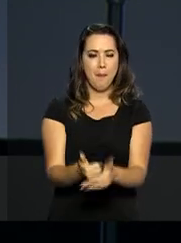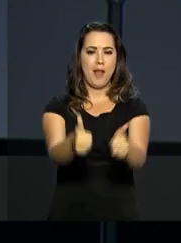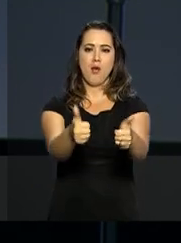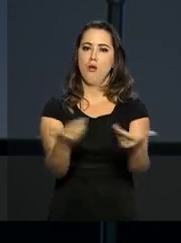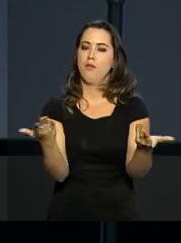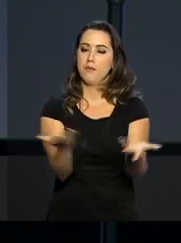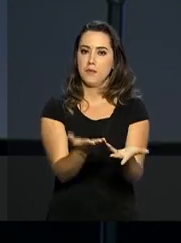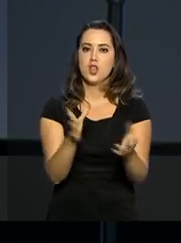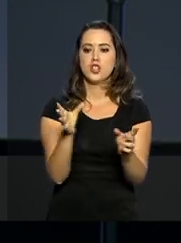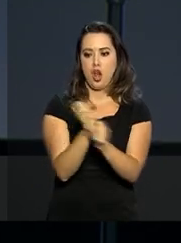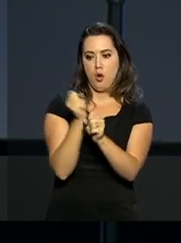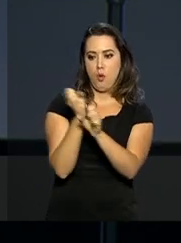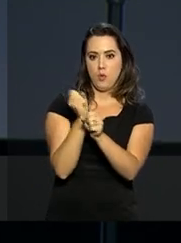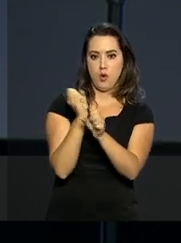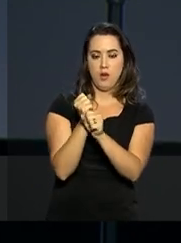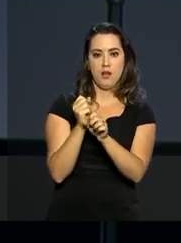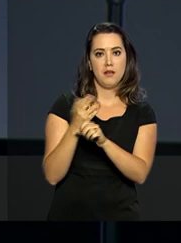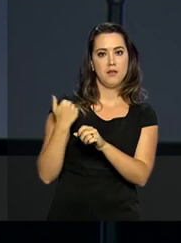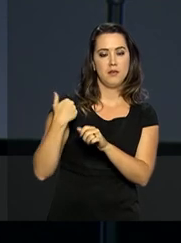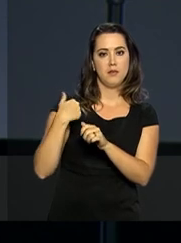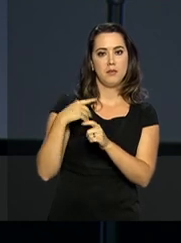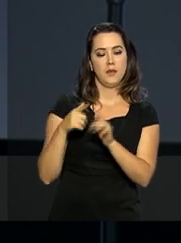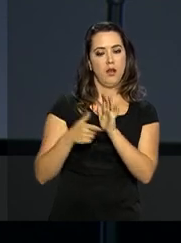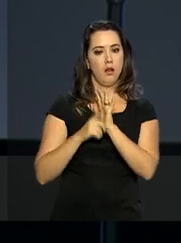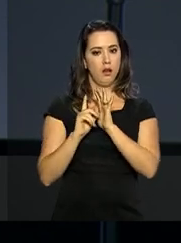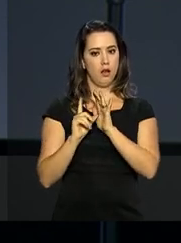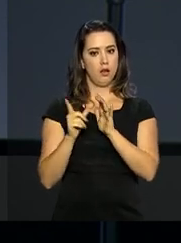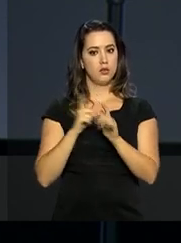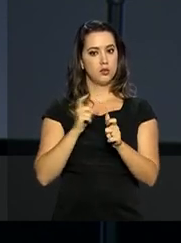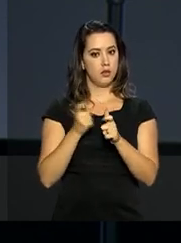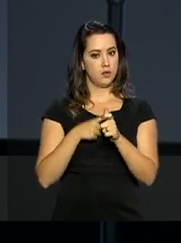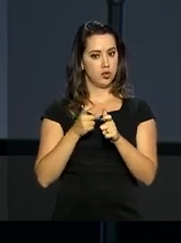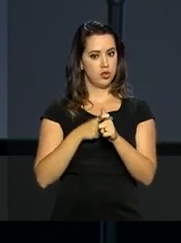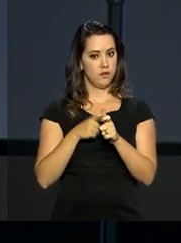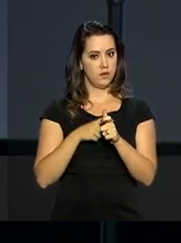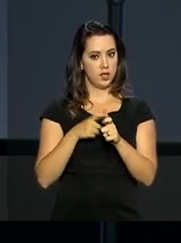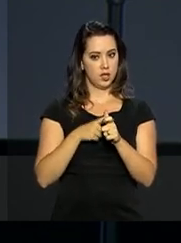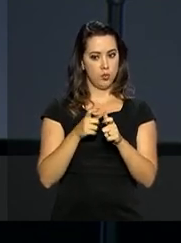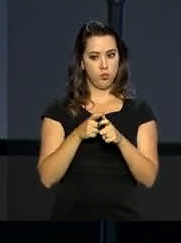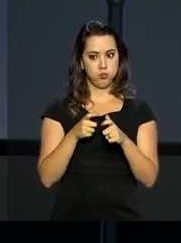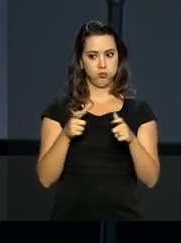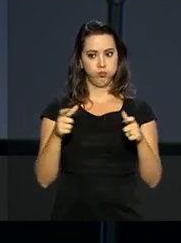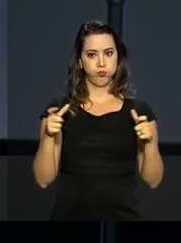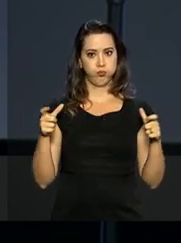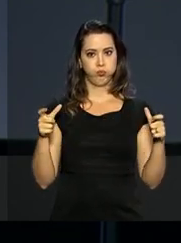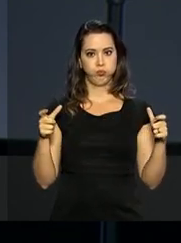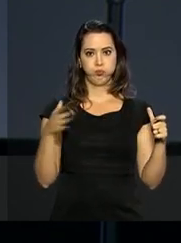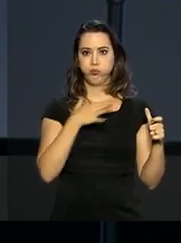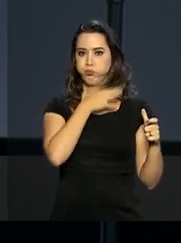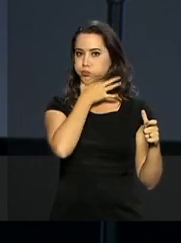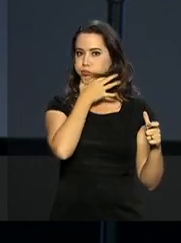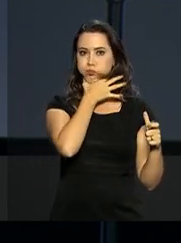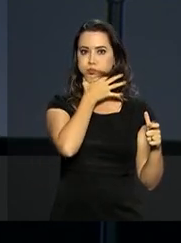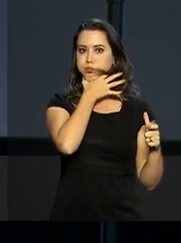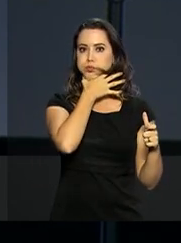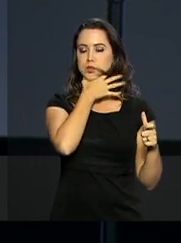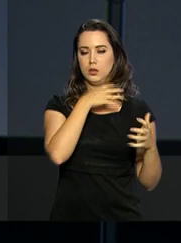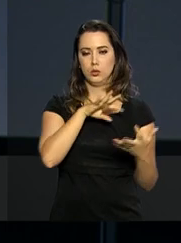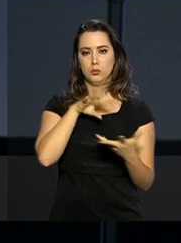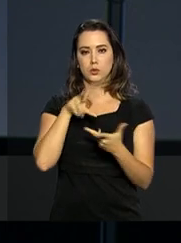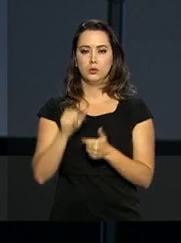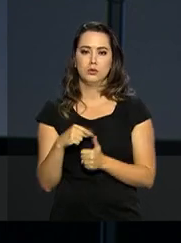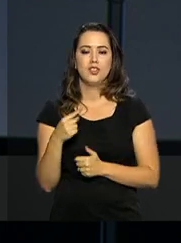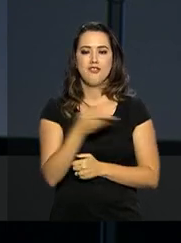Chegou até a acumular, convenhamos, a maior dívida corporativa do mundo. Não é verdade, Ivan? E vocês conseguiram, nós